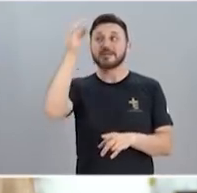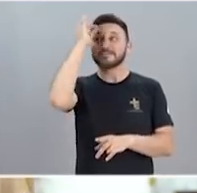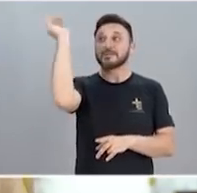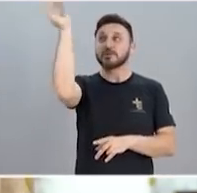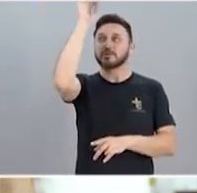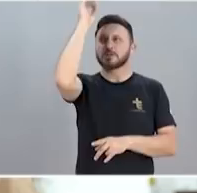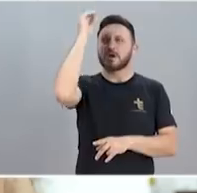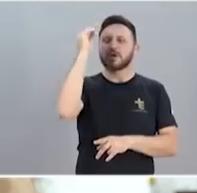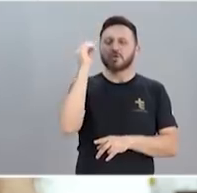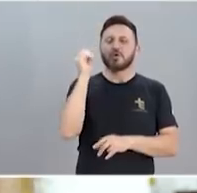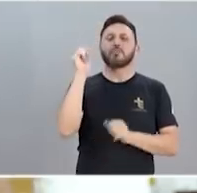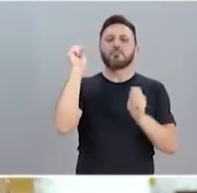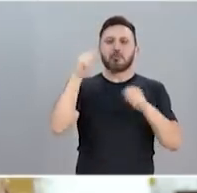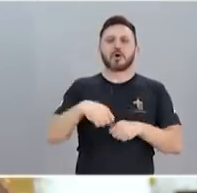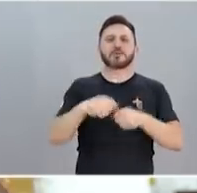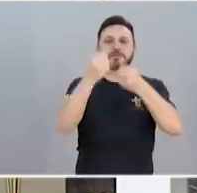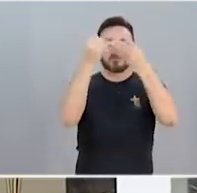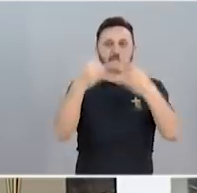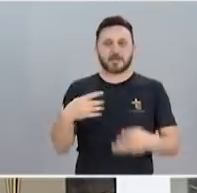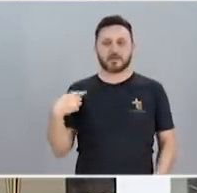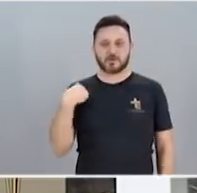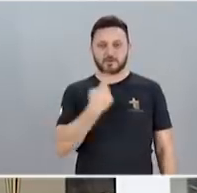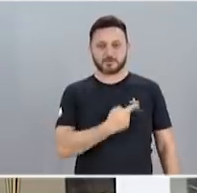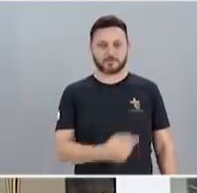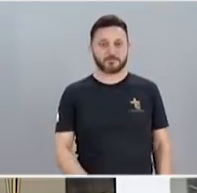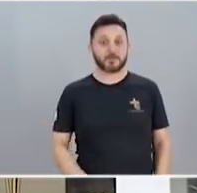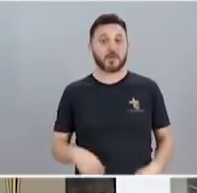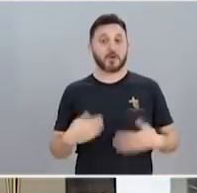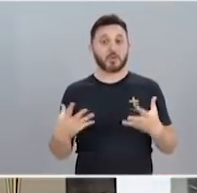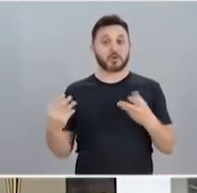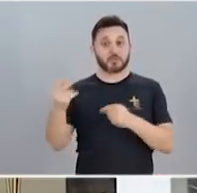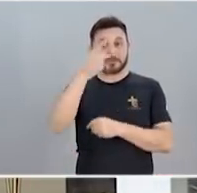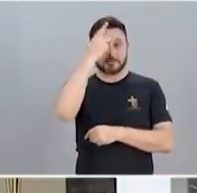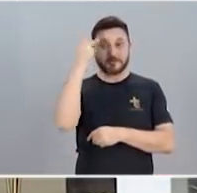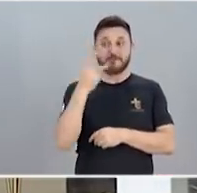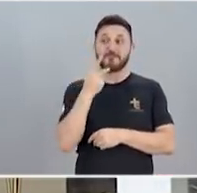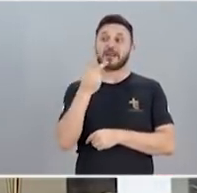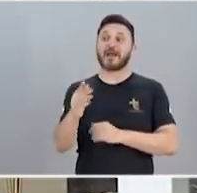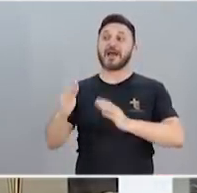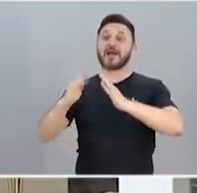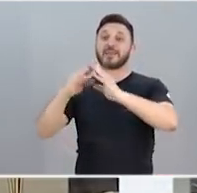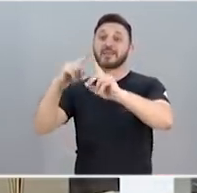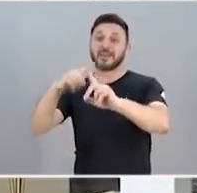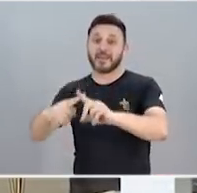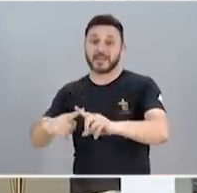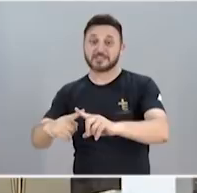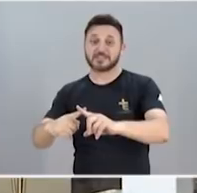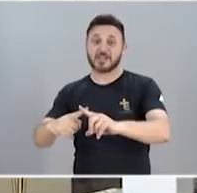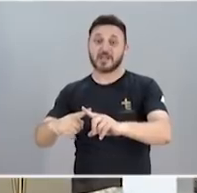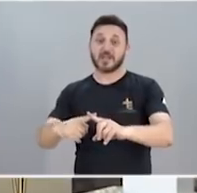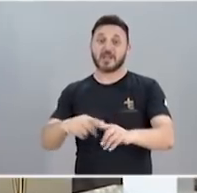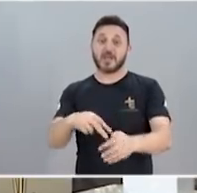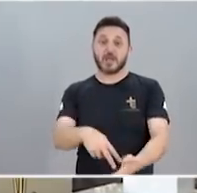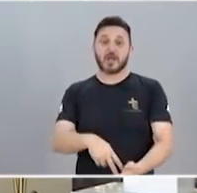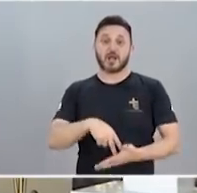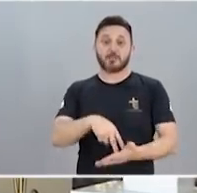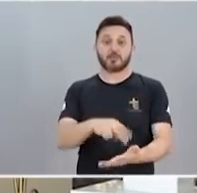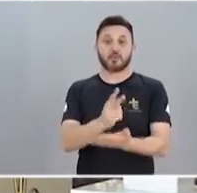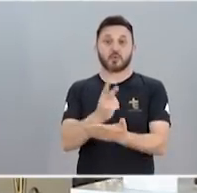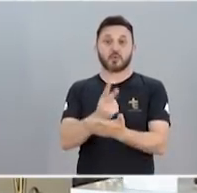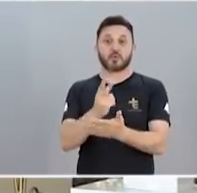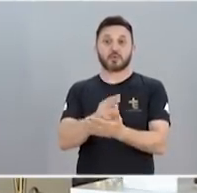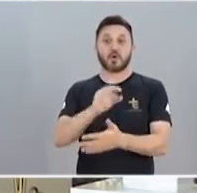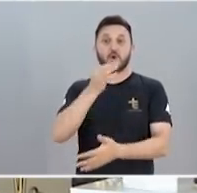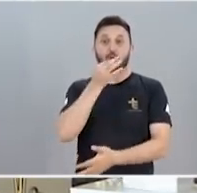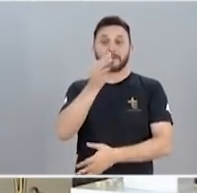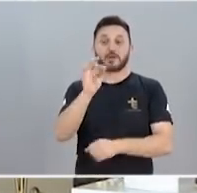Santo. Então, quando muita gente diz, a igreja, ela se perpetua mudando suas